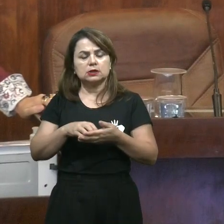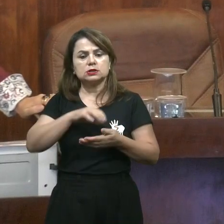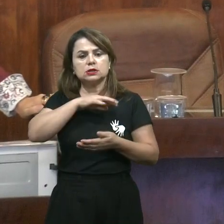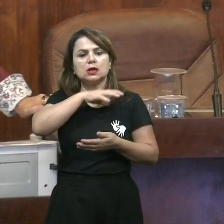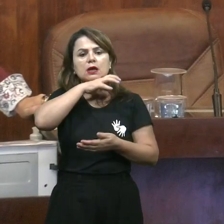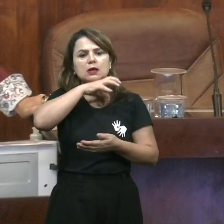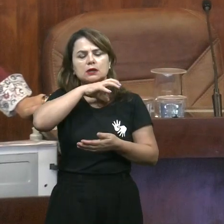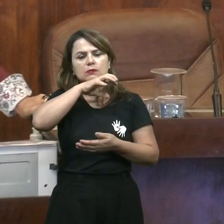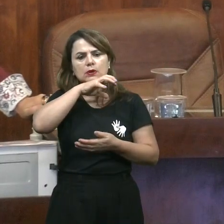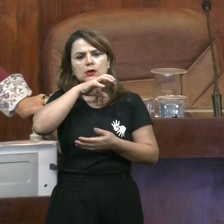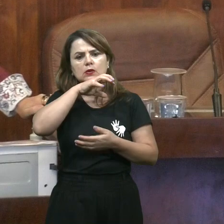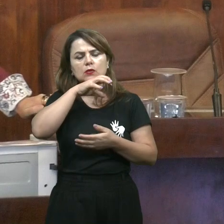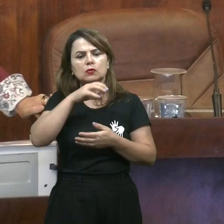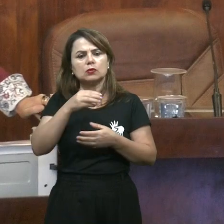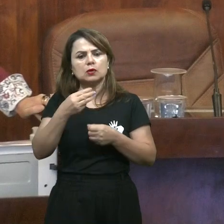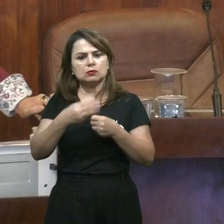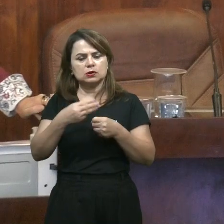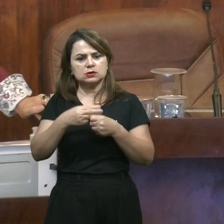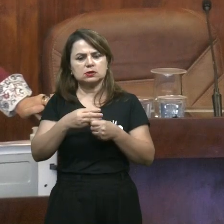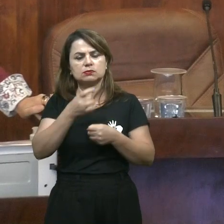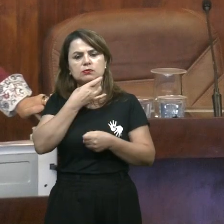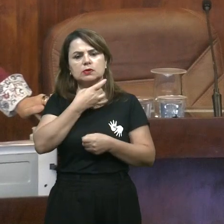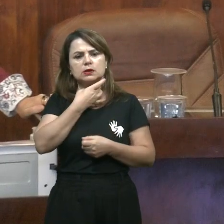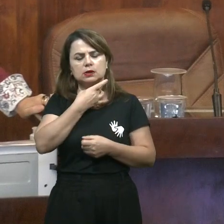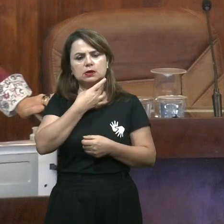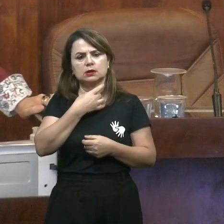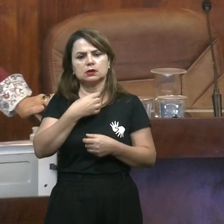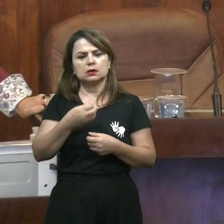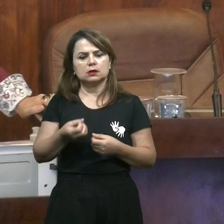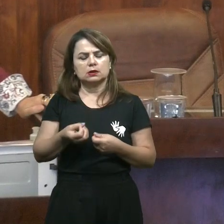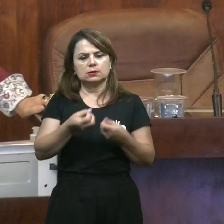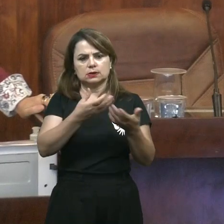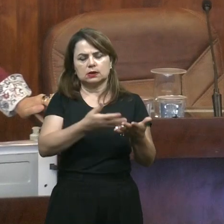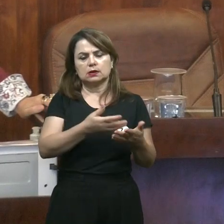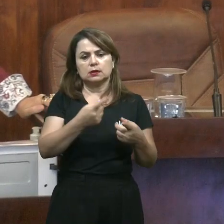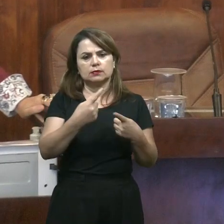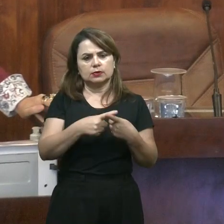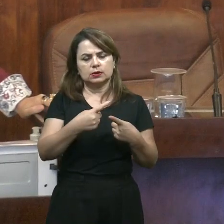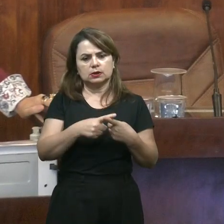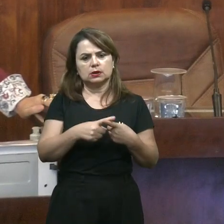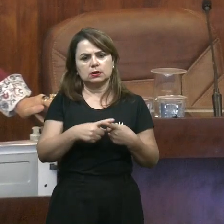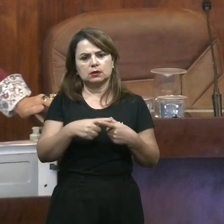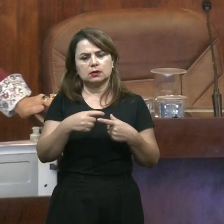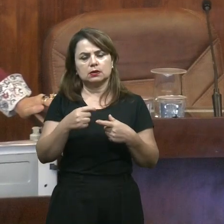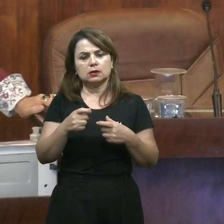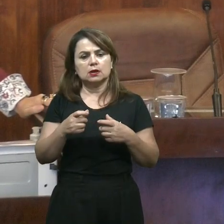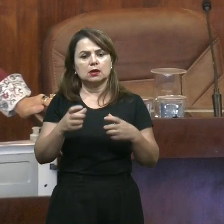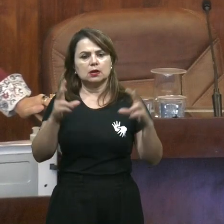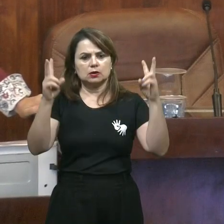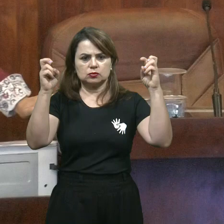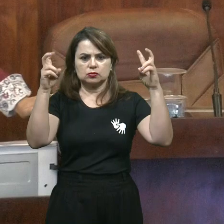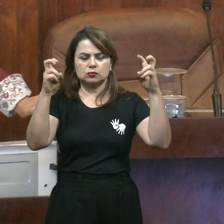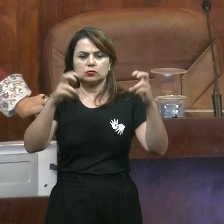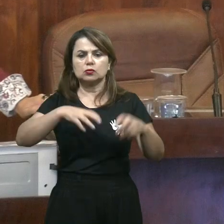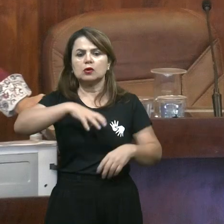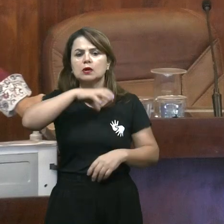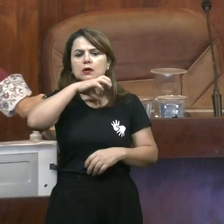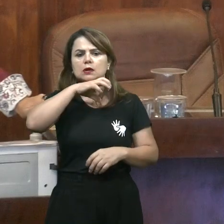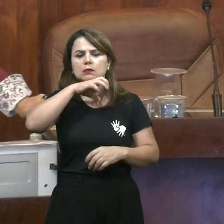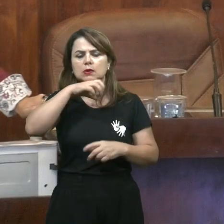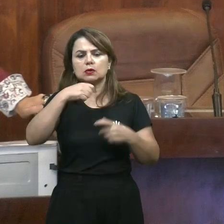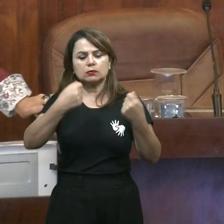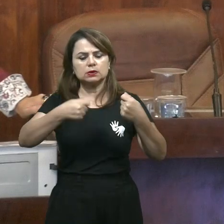município, haja vista a necessidade de uma estrutura dedicada exclusivamente à causa animal, busca se